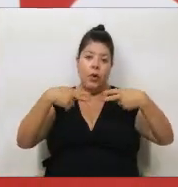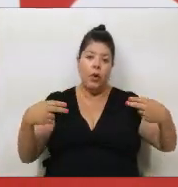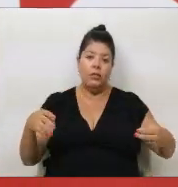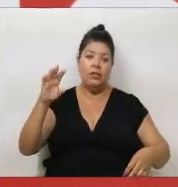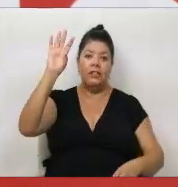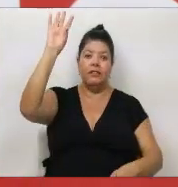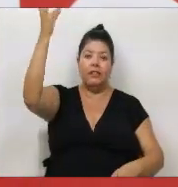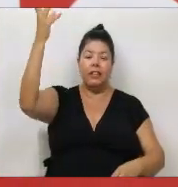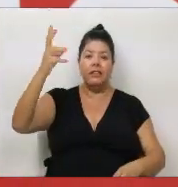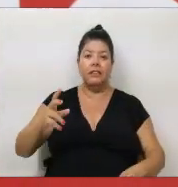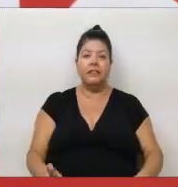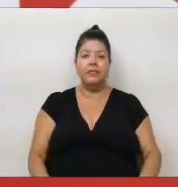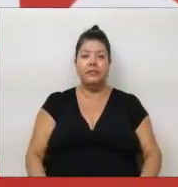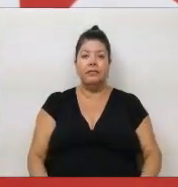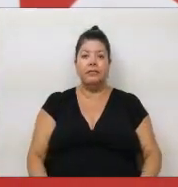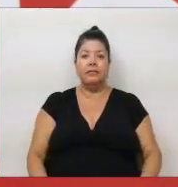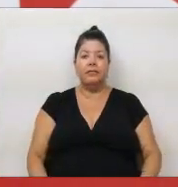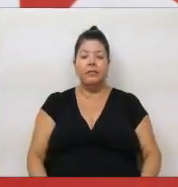festas